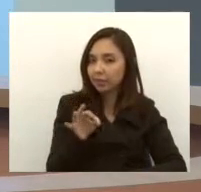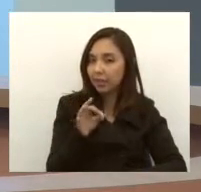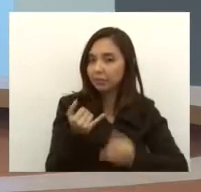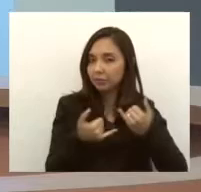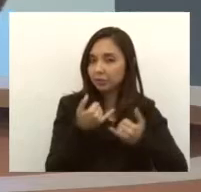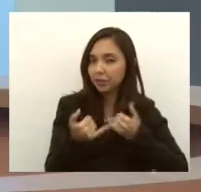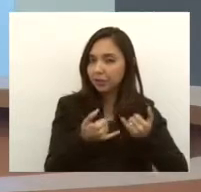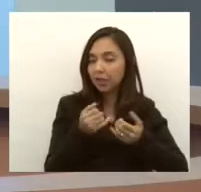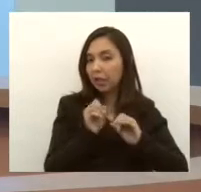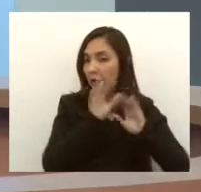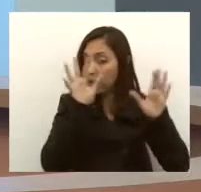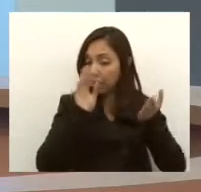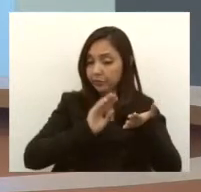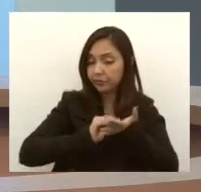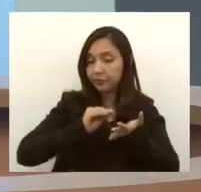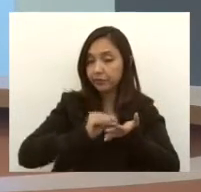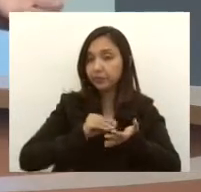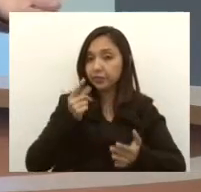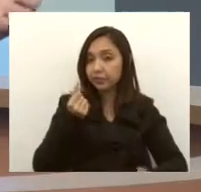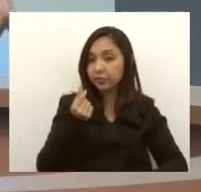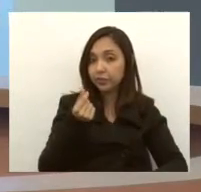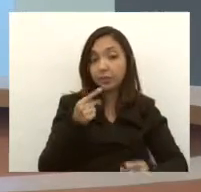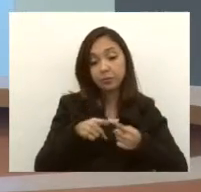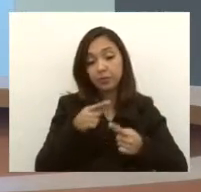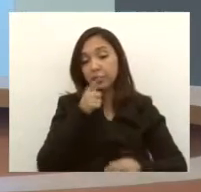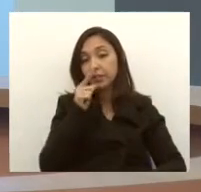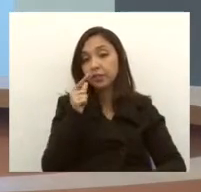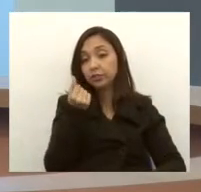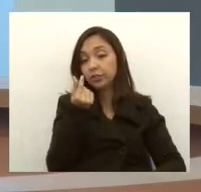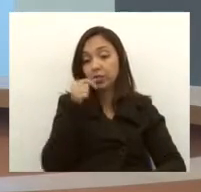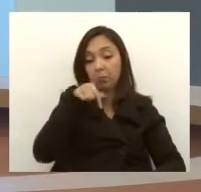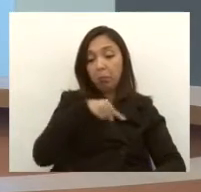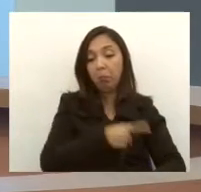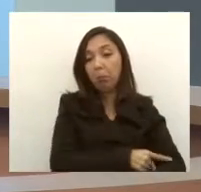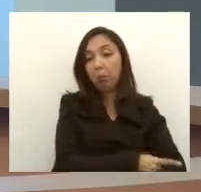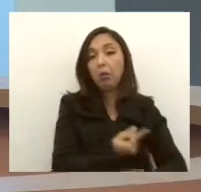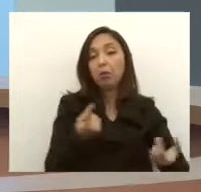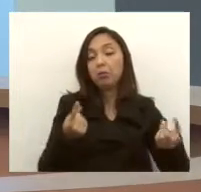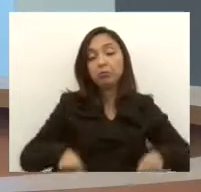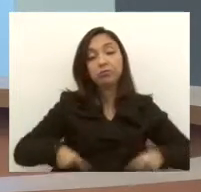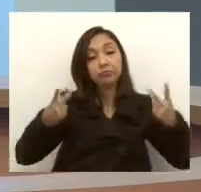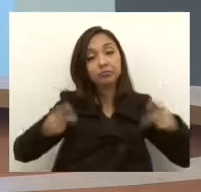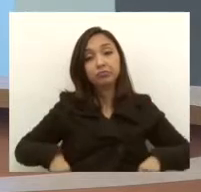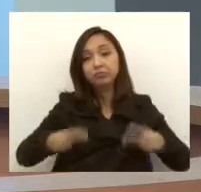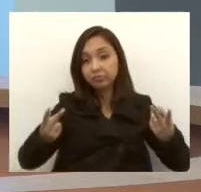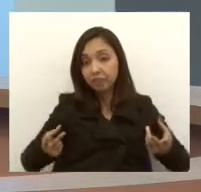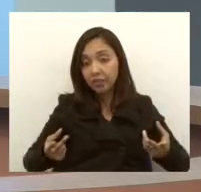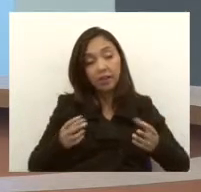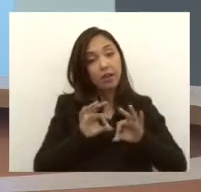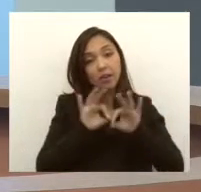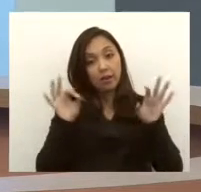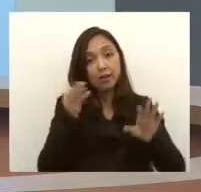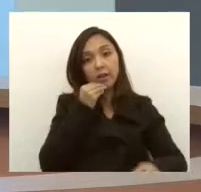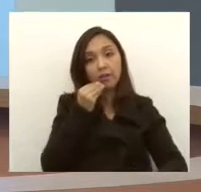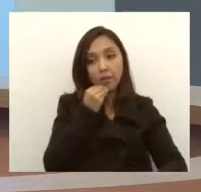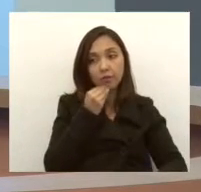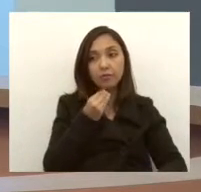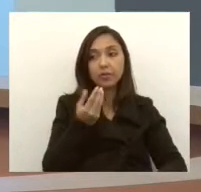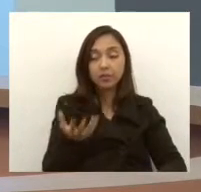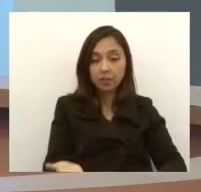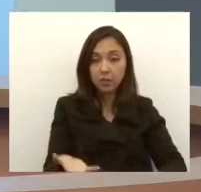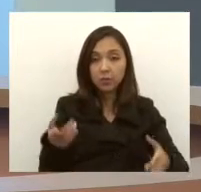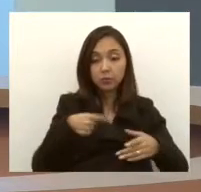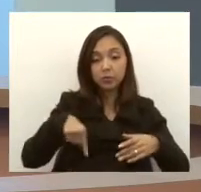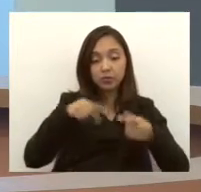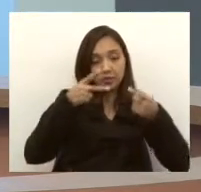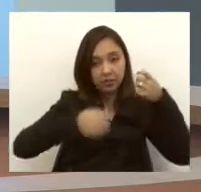se, lógico que vai faltar dinheiro. O dinheiro está indo pelo ralo? O dinheiro está sendo jogado? É óbvio. Então, quando a gente fala